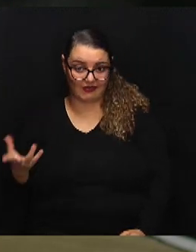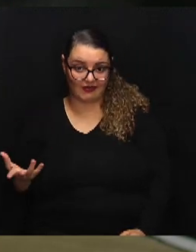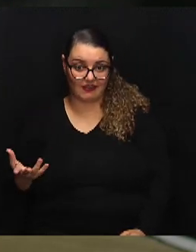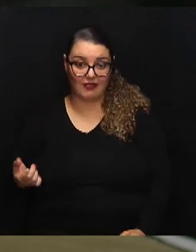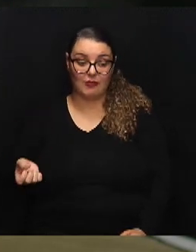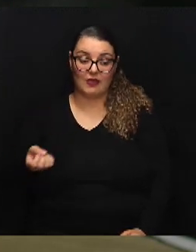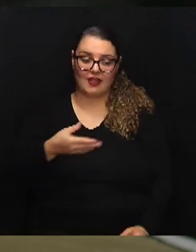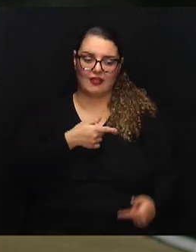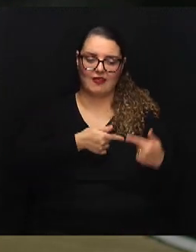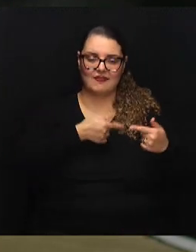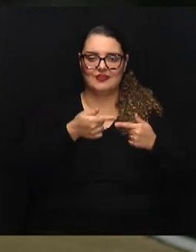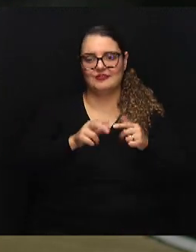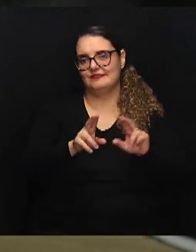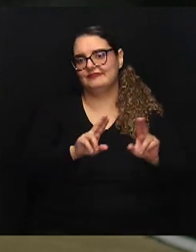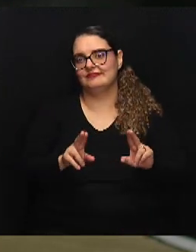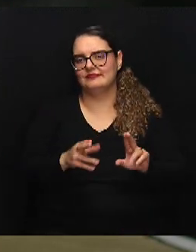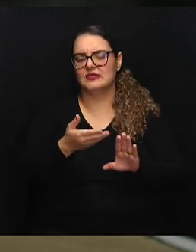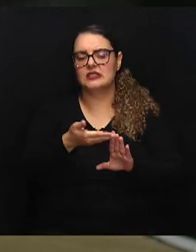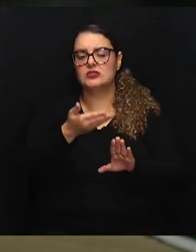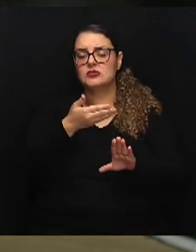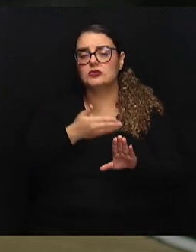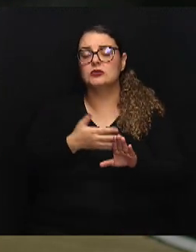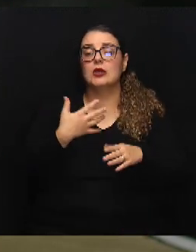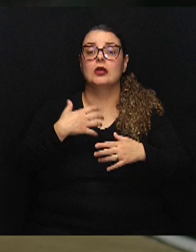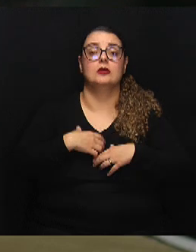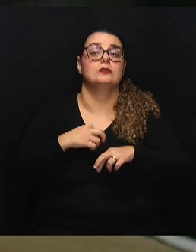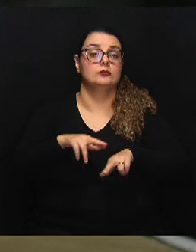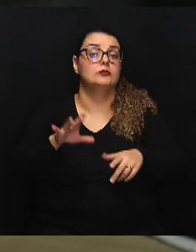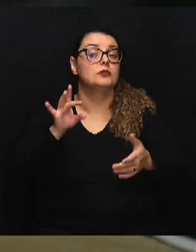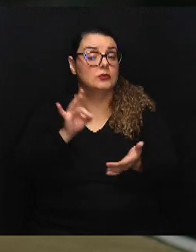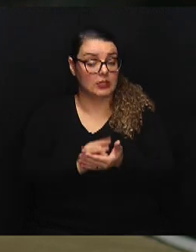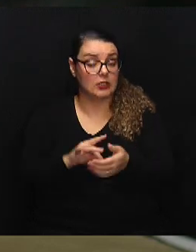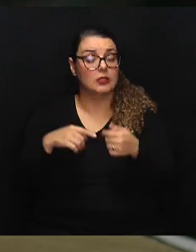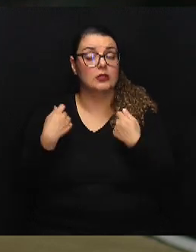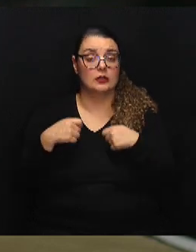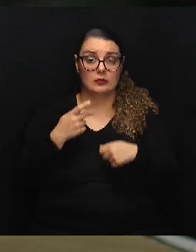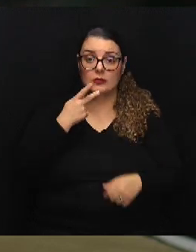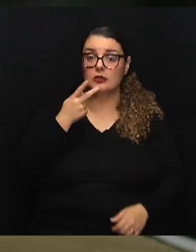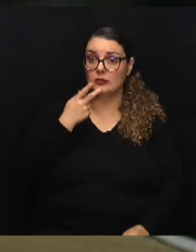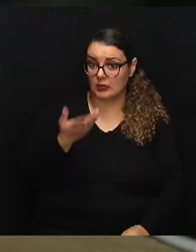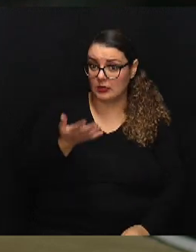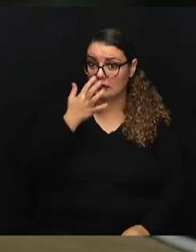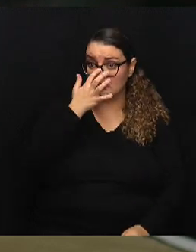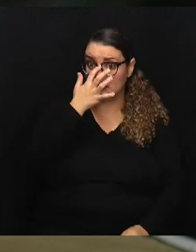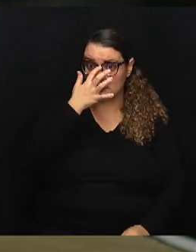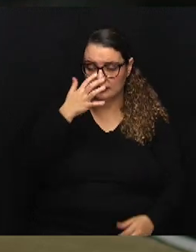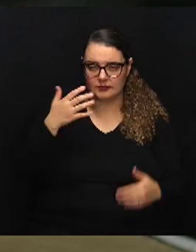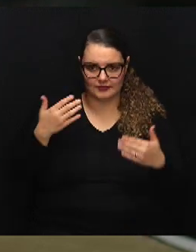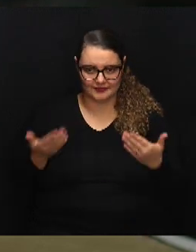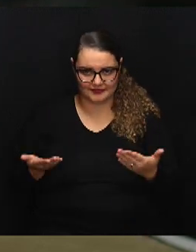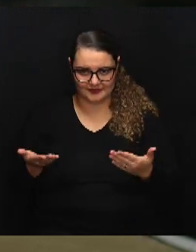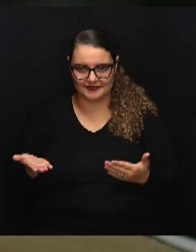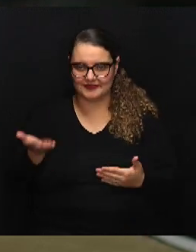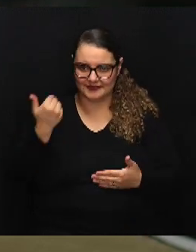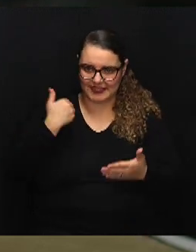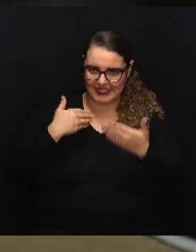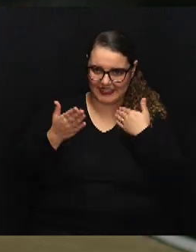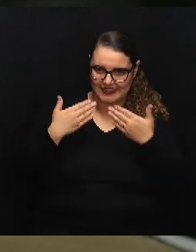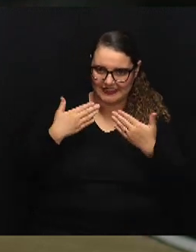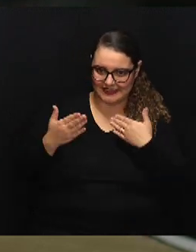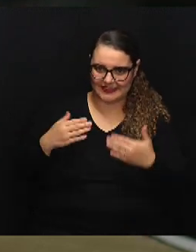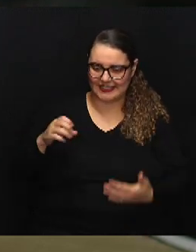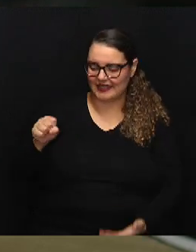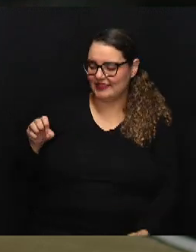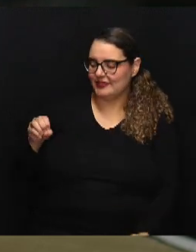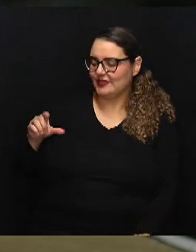trás desses nomes, o que está em jogo são sentimentos reais e a gente precisa falar sobre isso. Então, vamos conversar com a